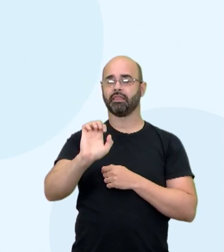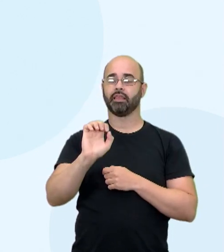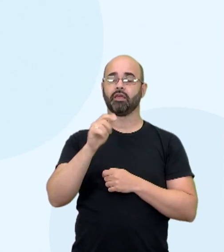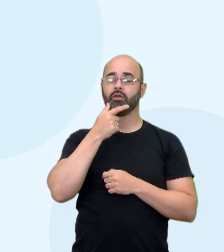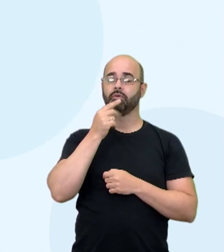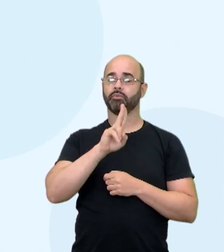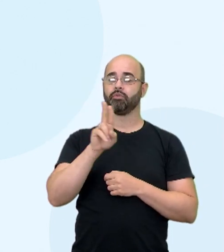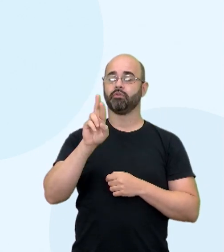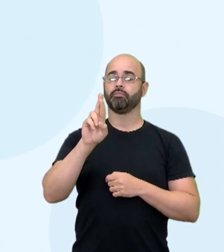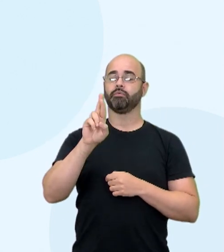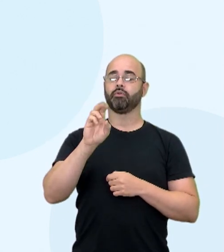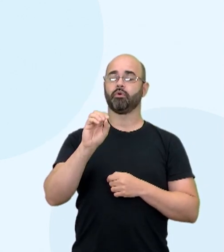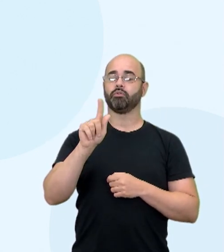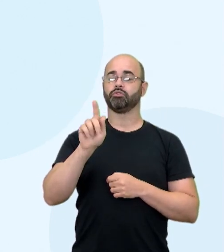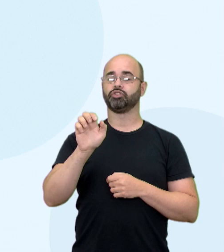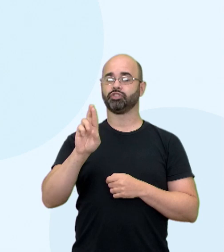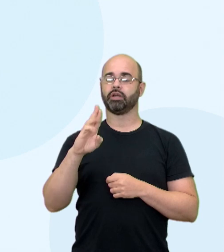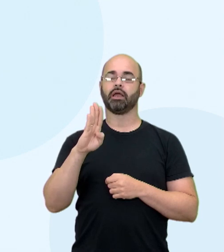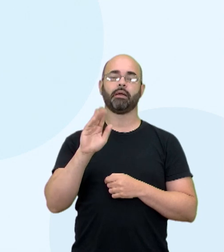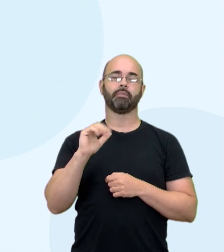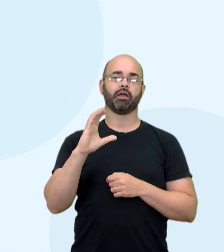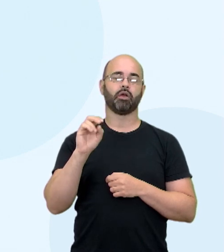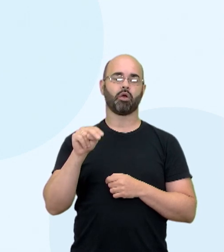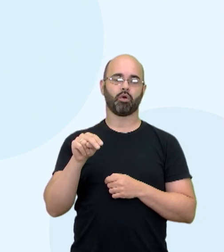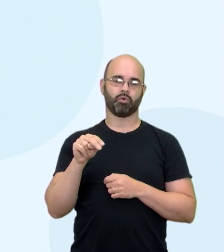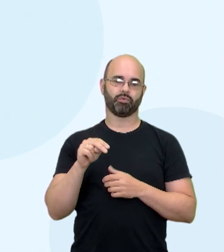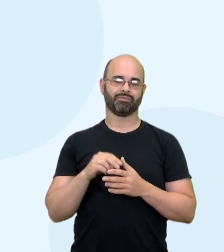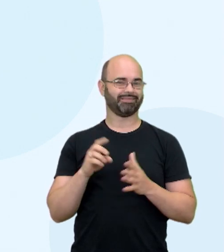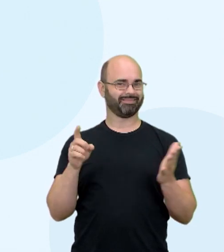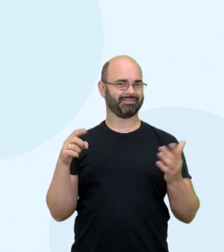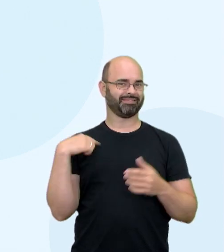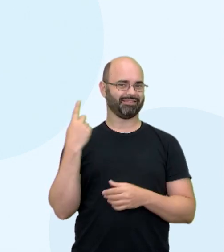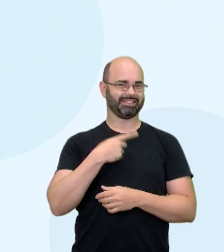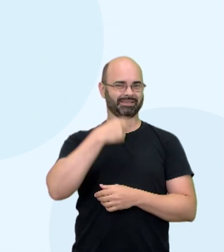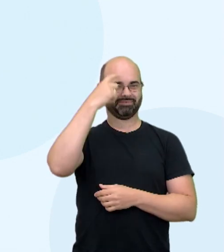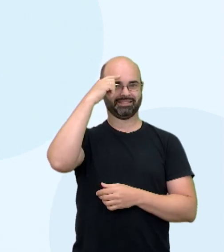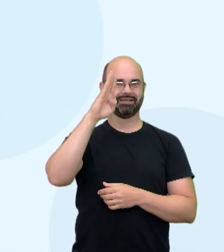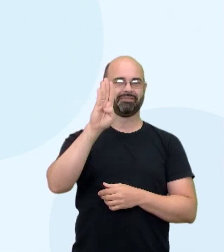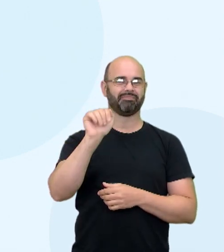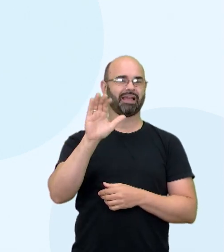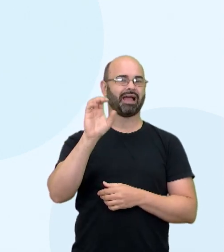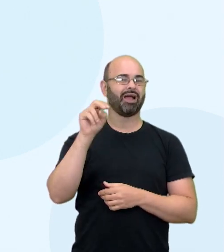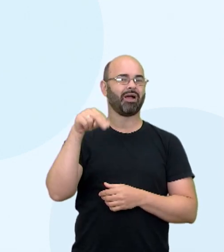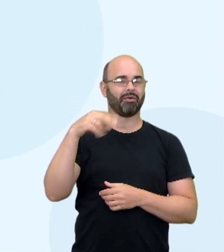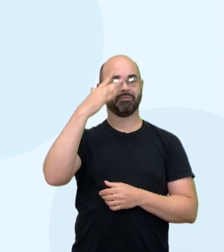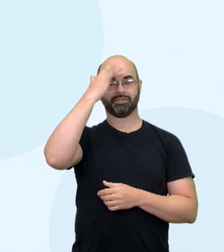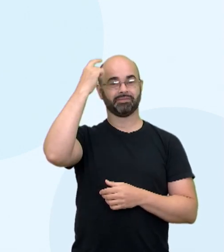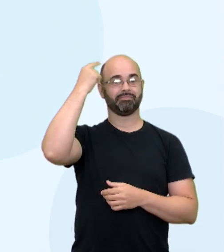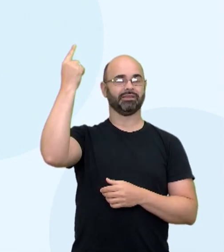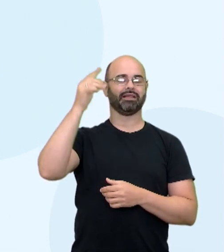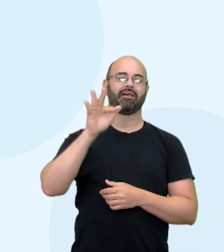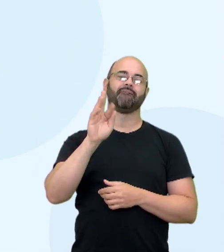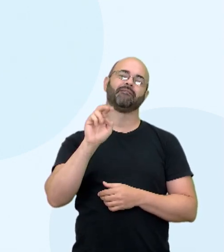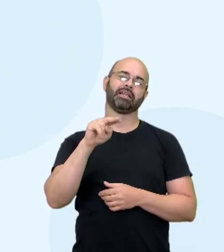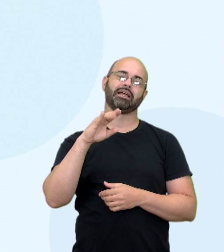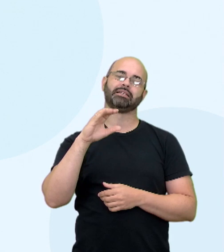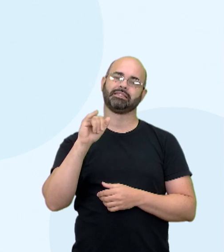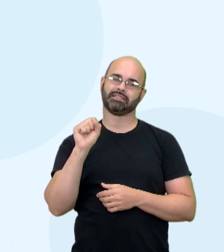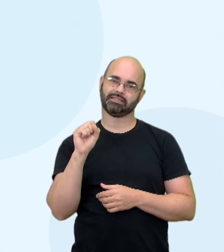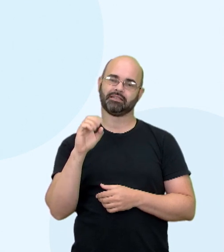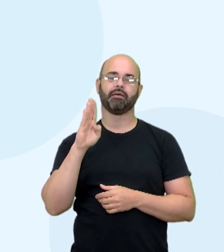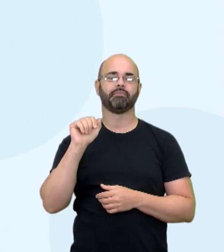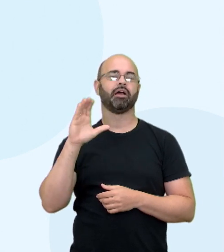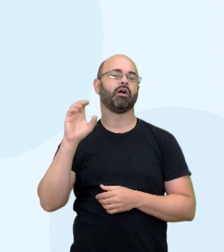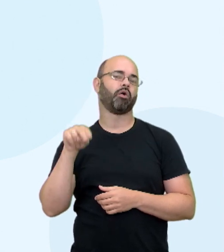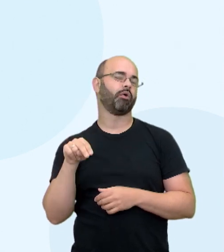Roger Bacon. Né? Quando a gente vê esse sobrenome Bacon, a primeira pessoa que vem na nossa cabeça é o Francis Bacon, mas não é